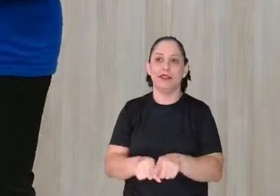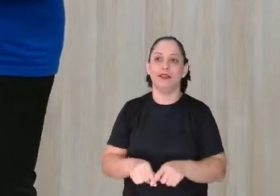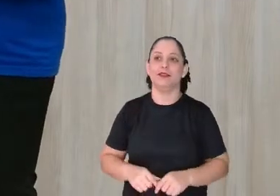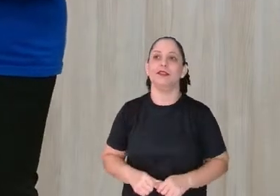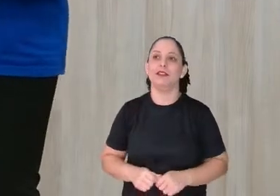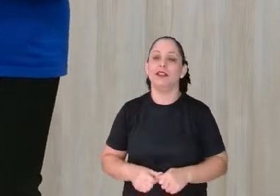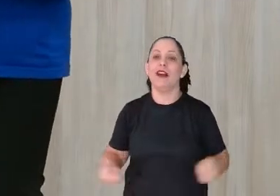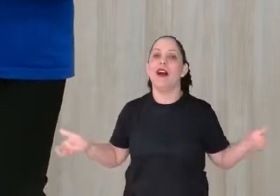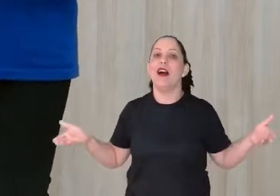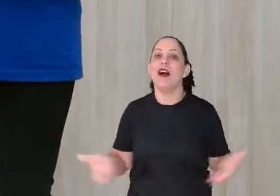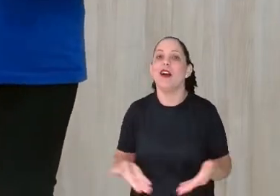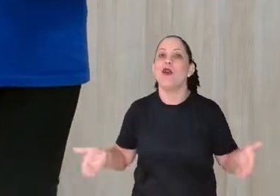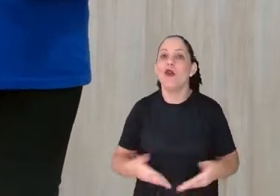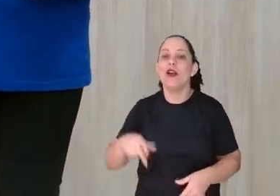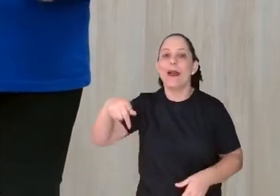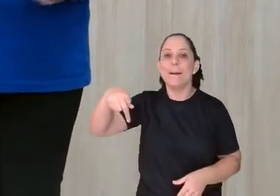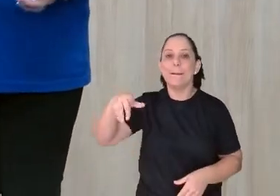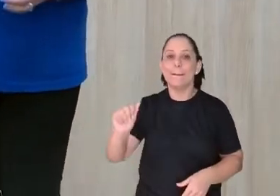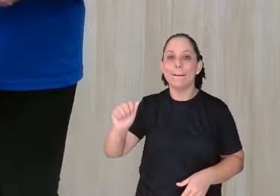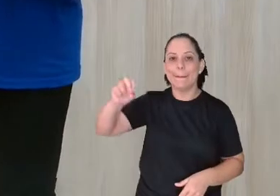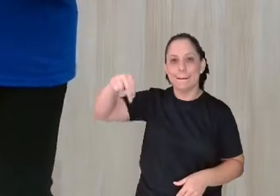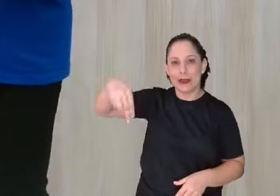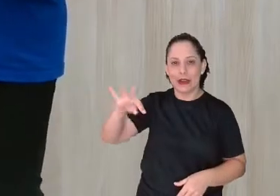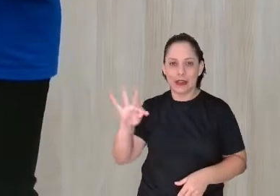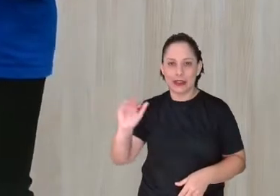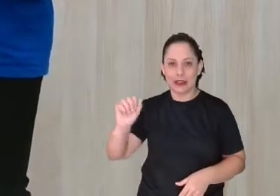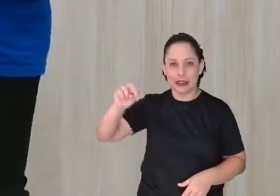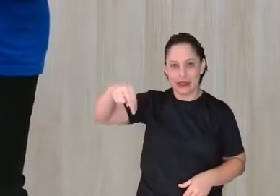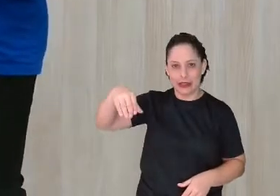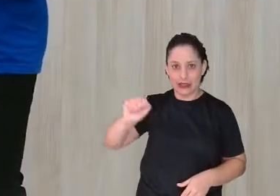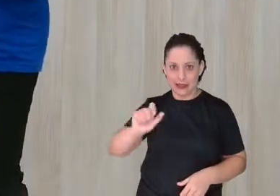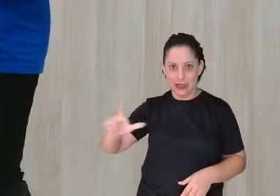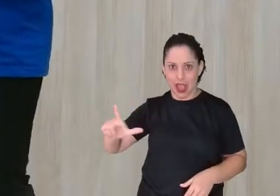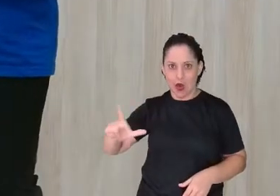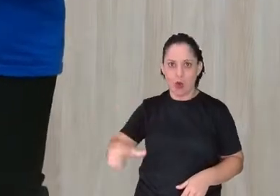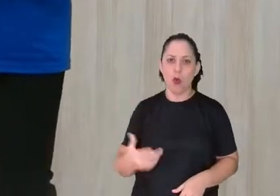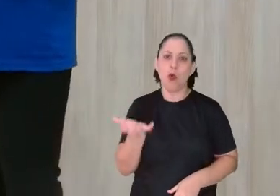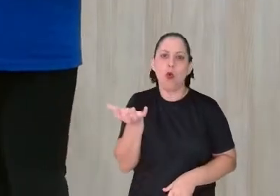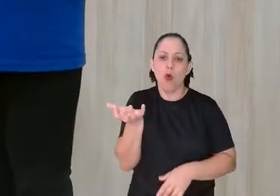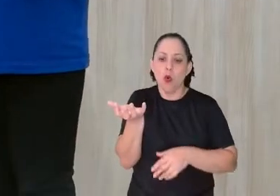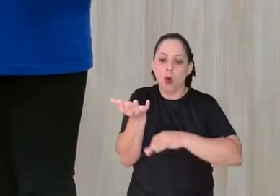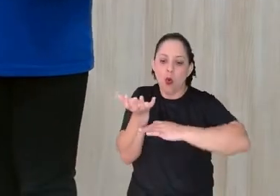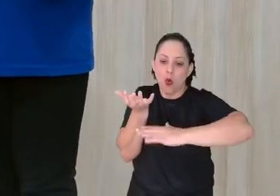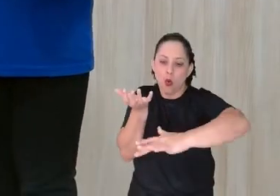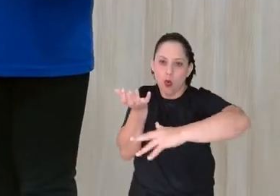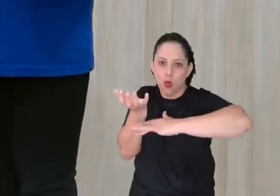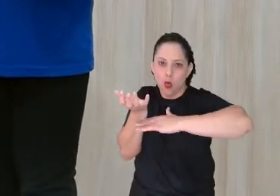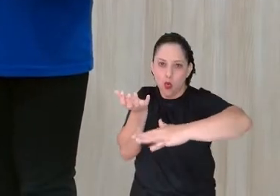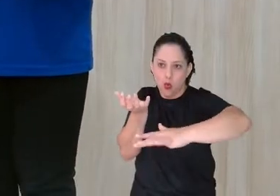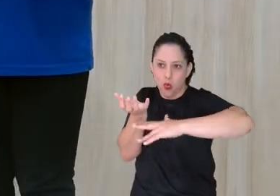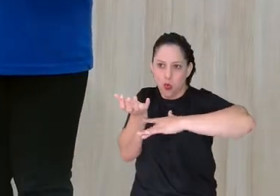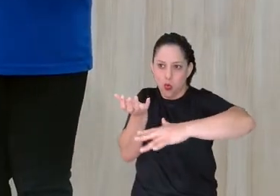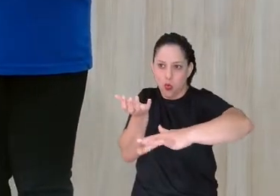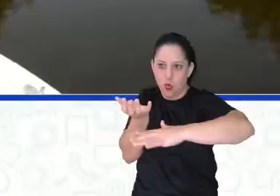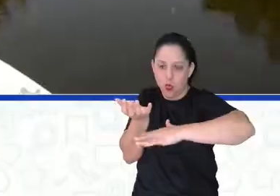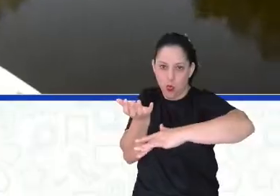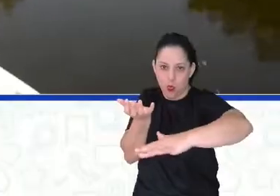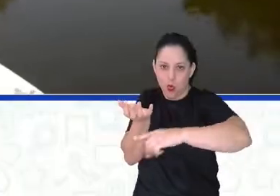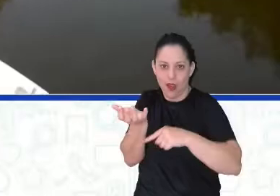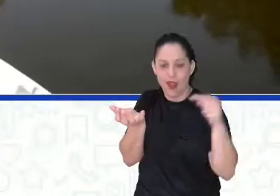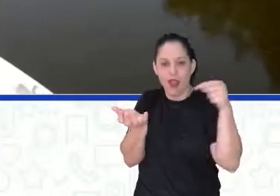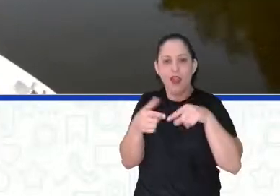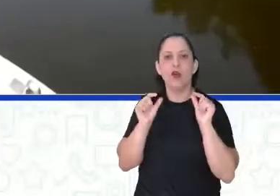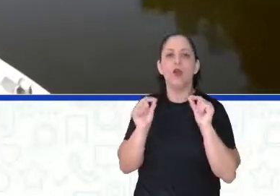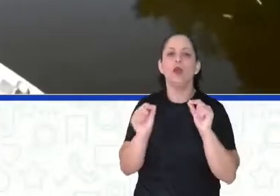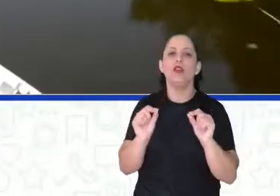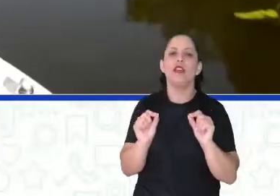a gente vai falar agora do Pantanal. E o Pantanal também é conhecido como o Complexo do Pantanal. É como se fosse um conjunto